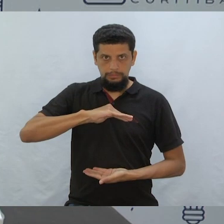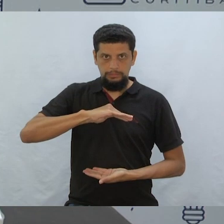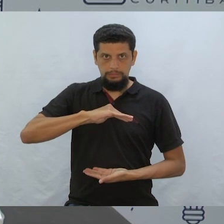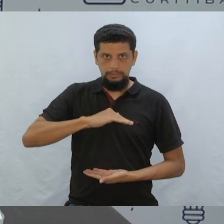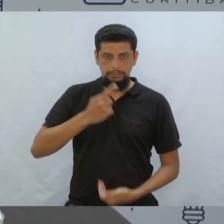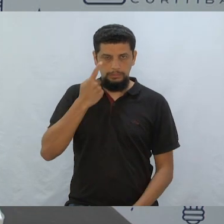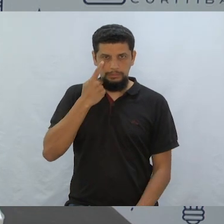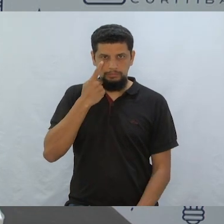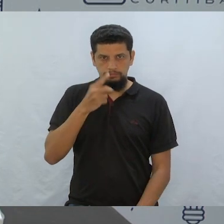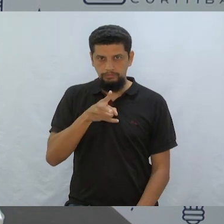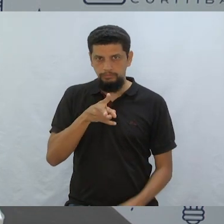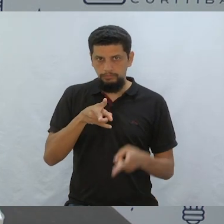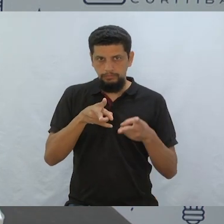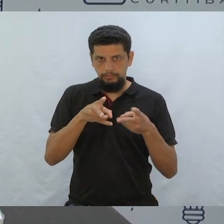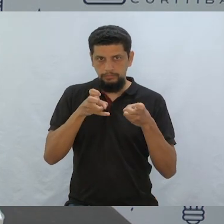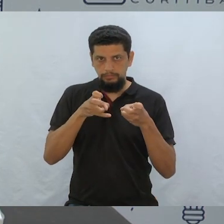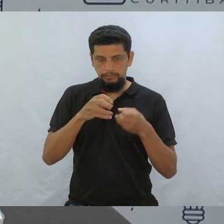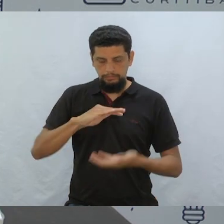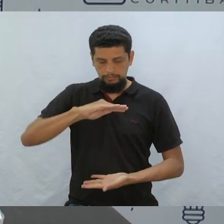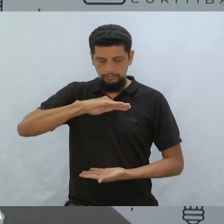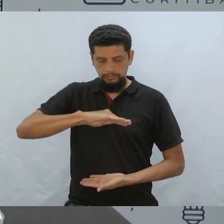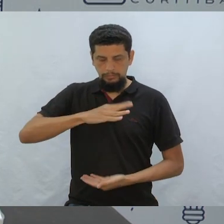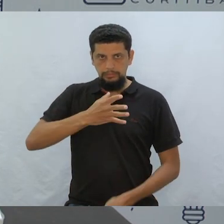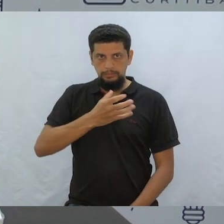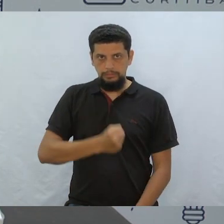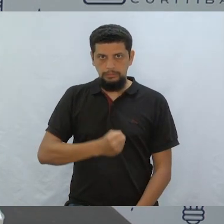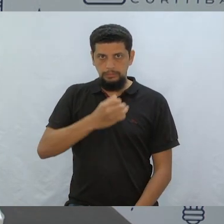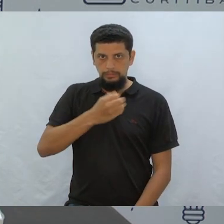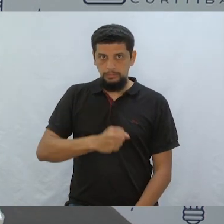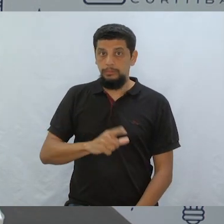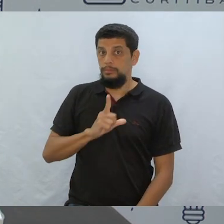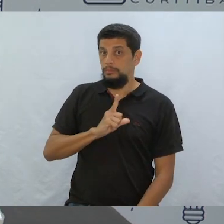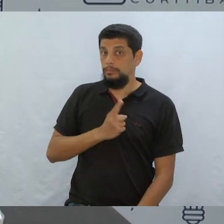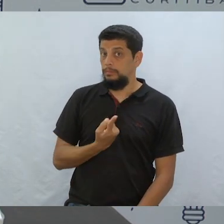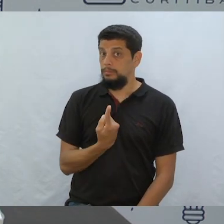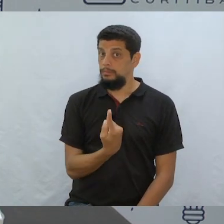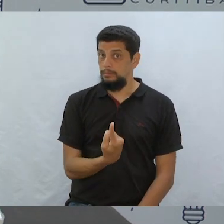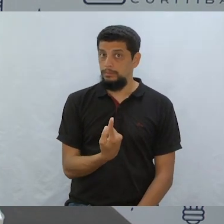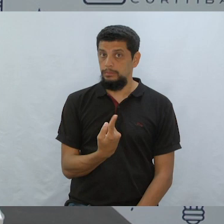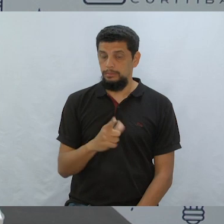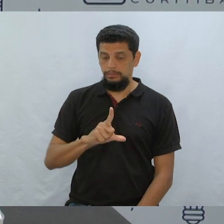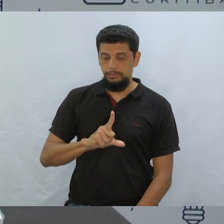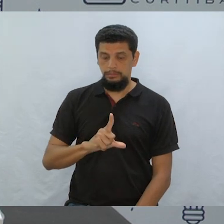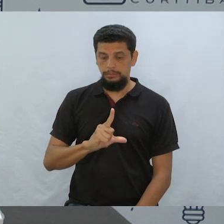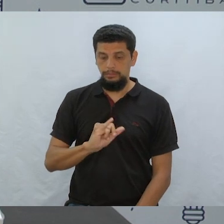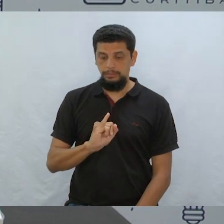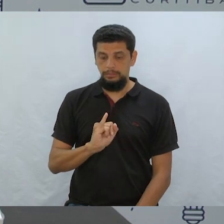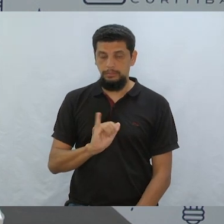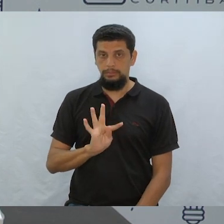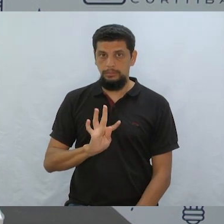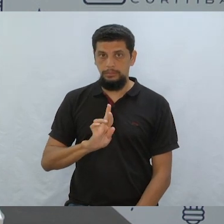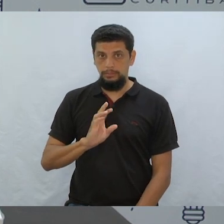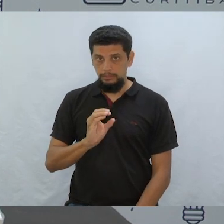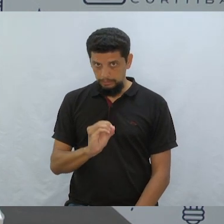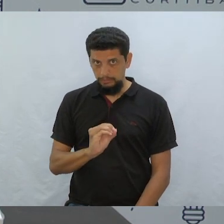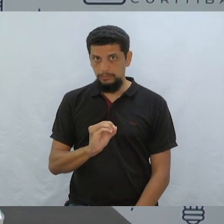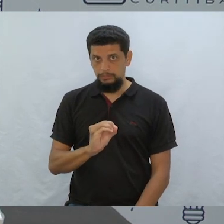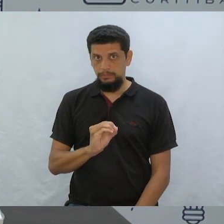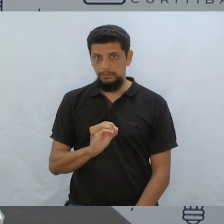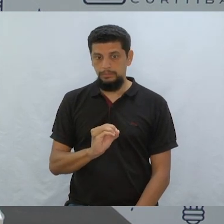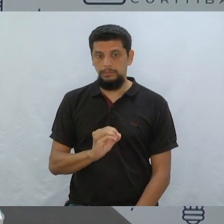aqui. Nesta caixinha de leite, temos 1 litro, né? Então, dentro desta caixinha aqui,